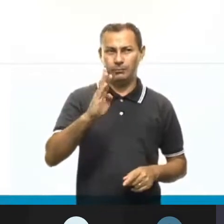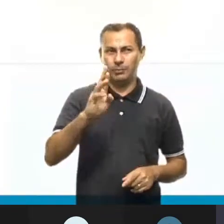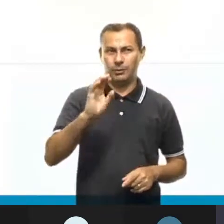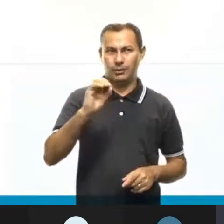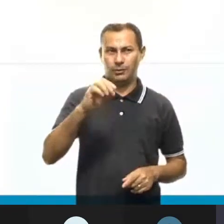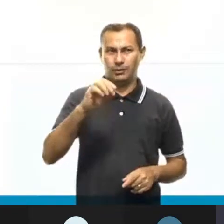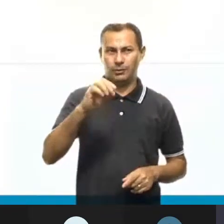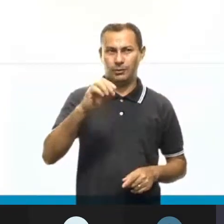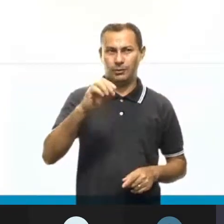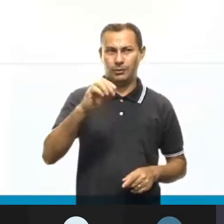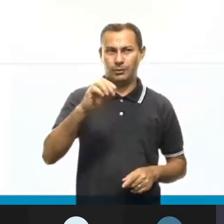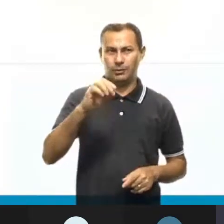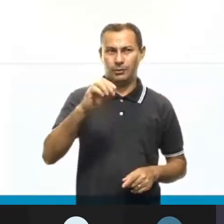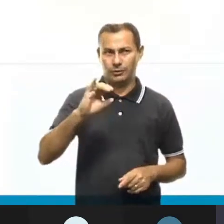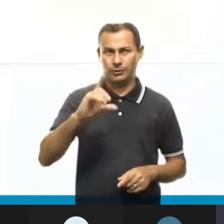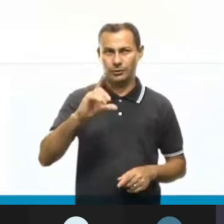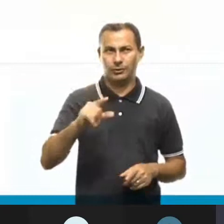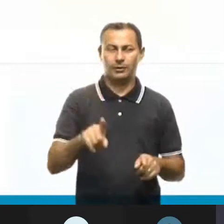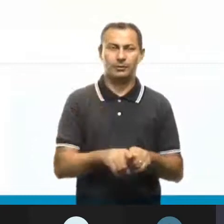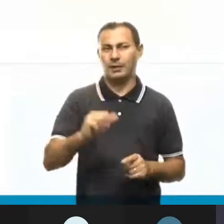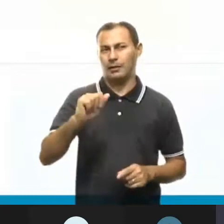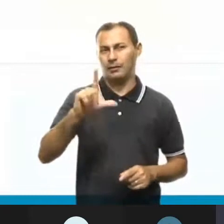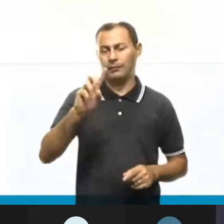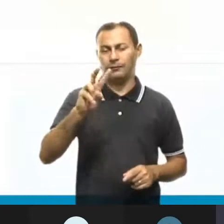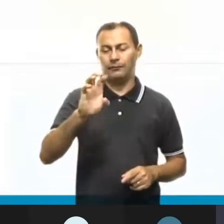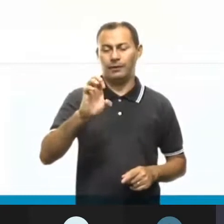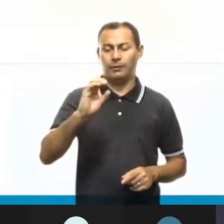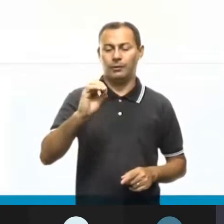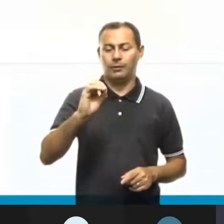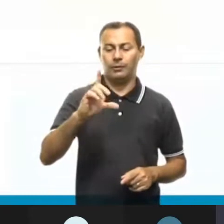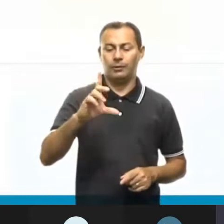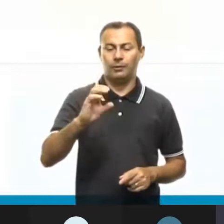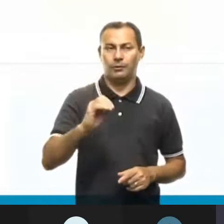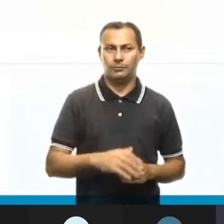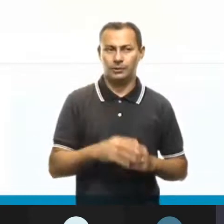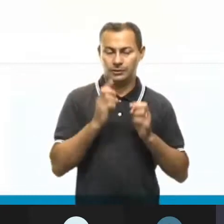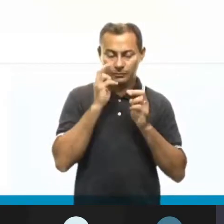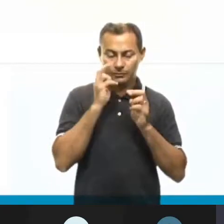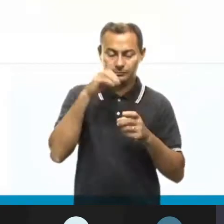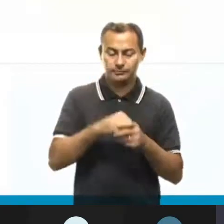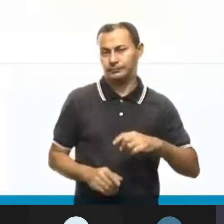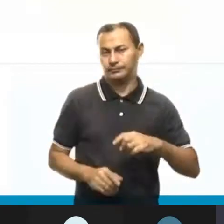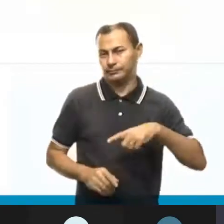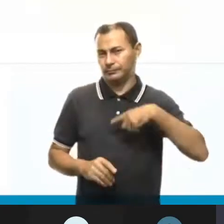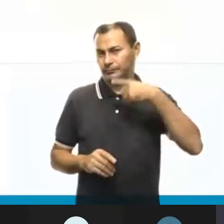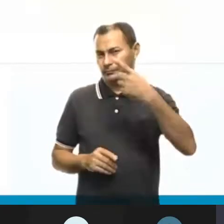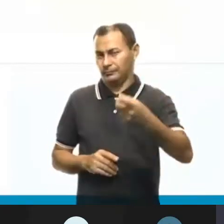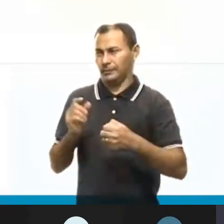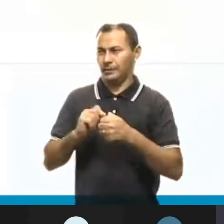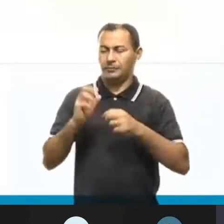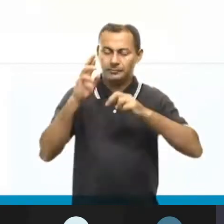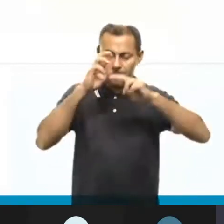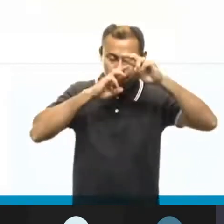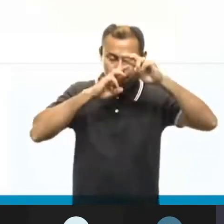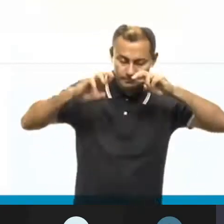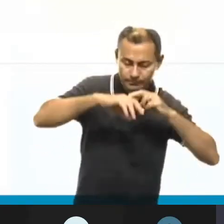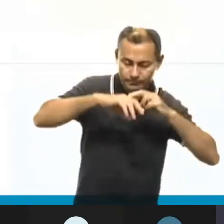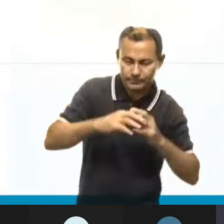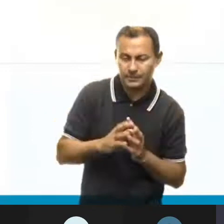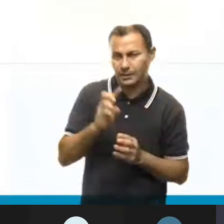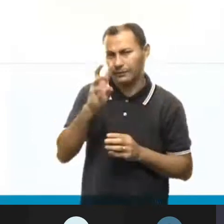histológicas dessas três estruturas que formam aí, né, o pulmão, tá? E depois, né, que fizer a